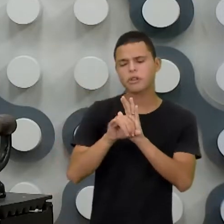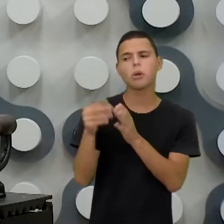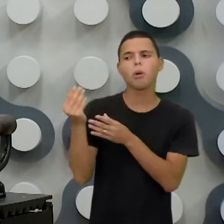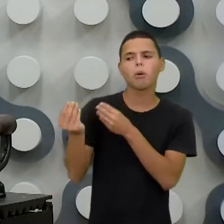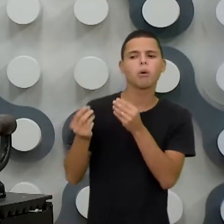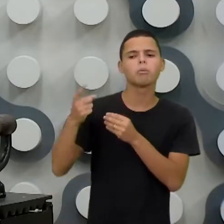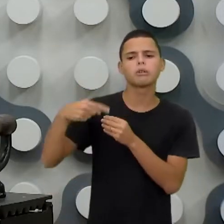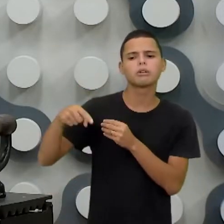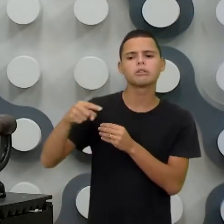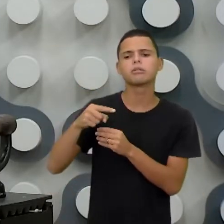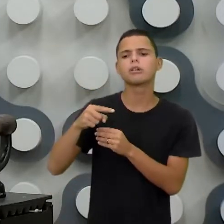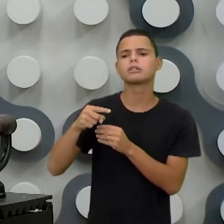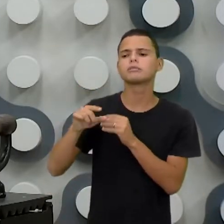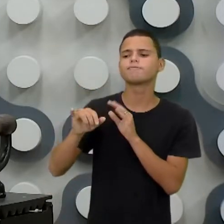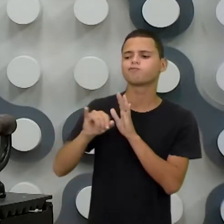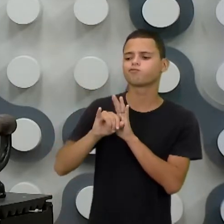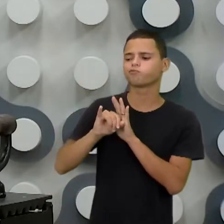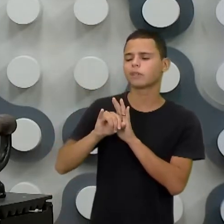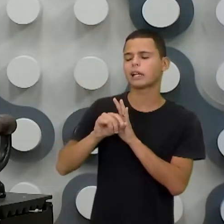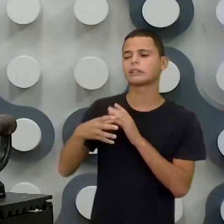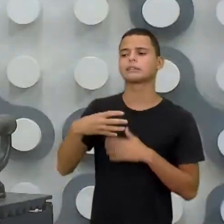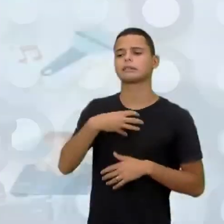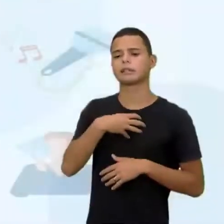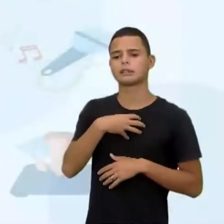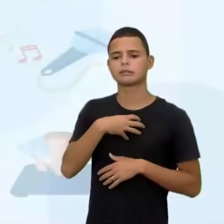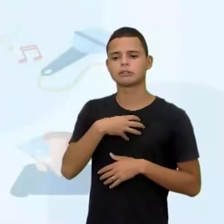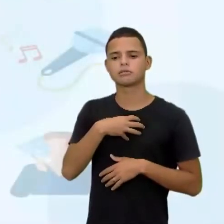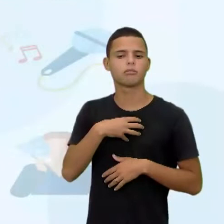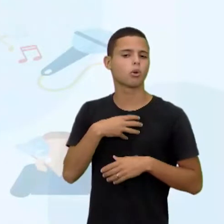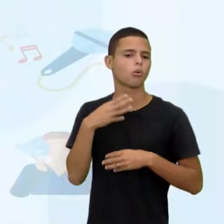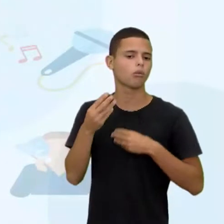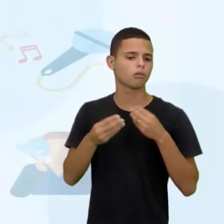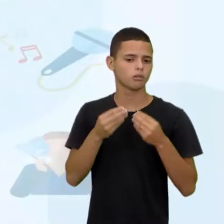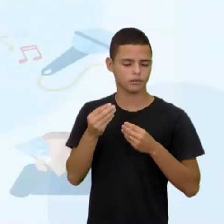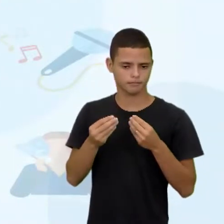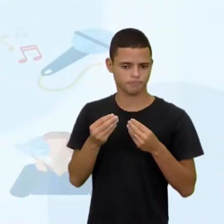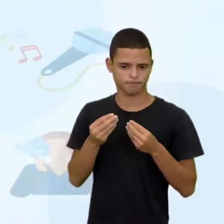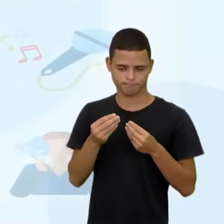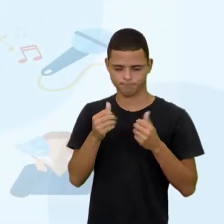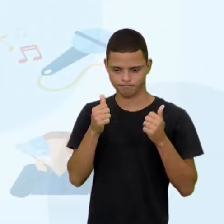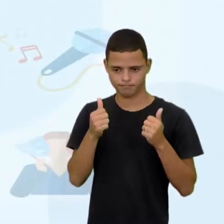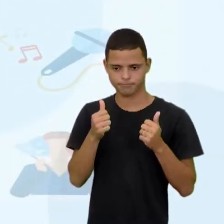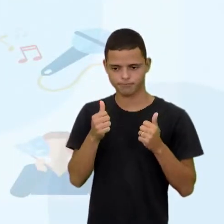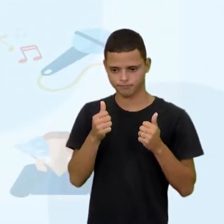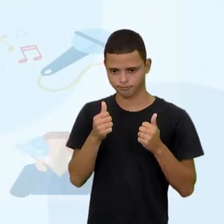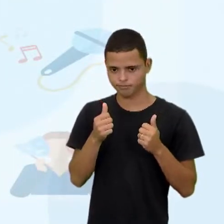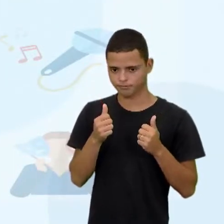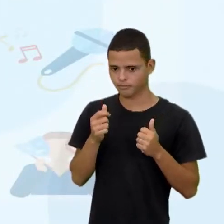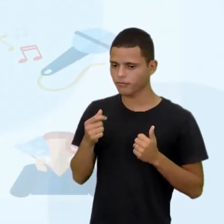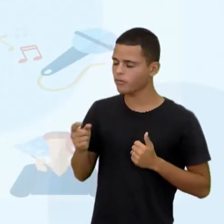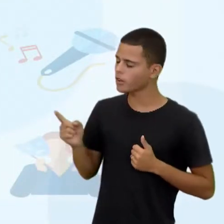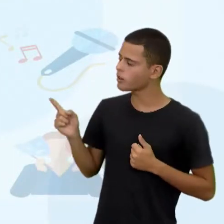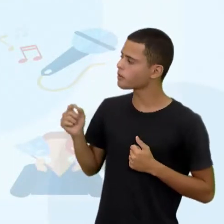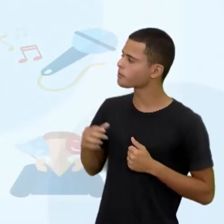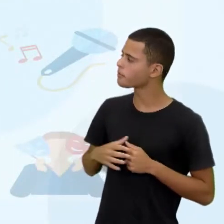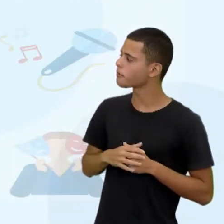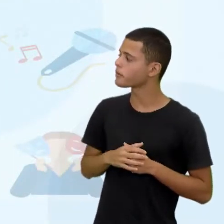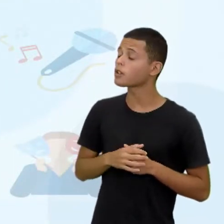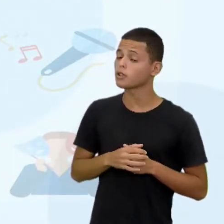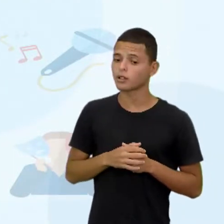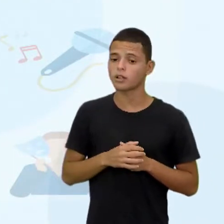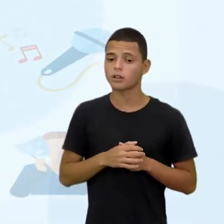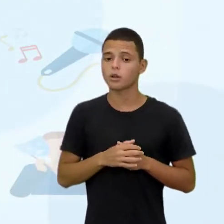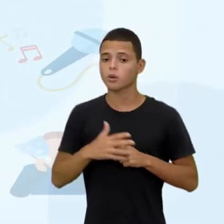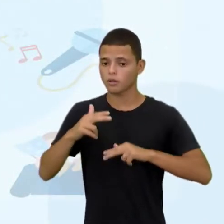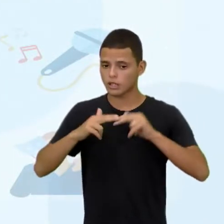se identifica, ok? Aí continuo então conceituando para vocês. Os bens culturais e